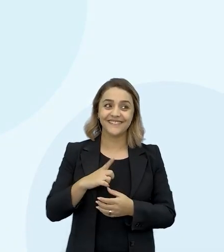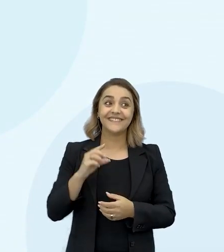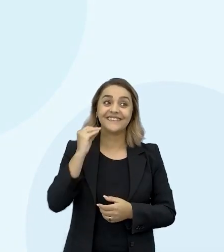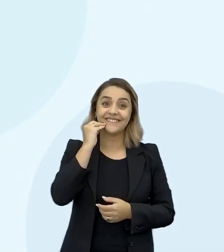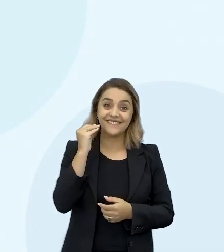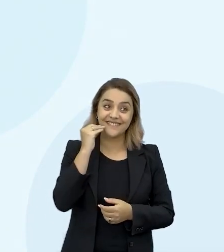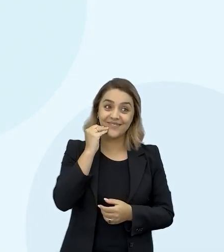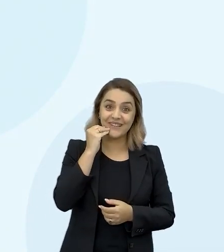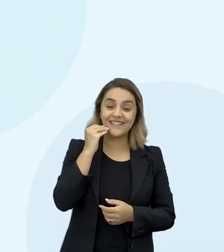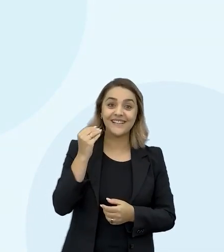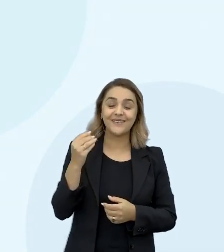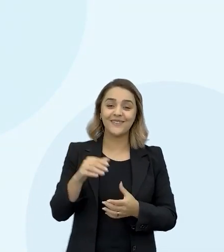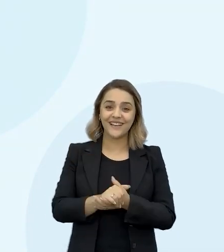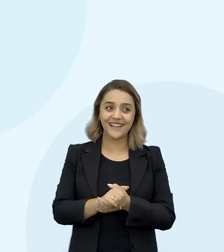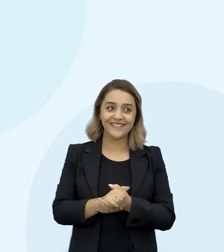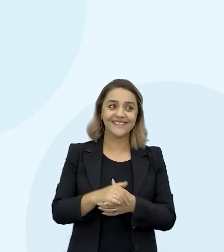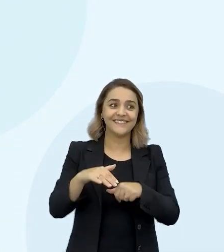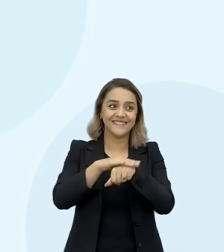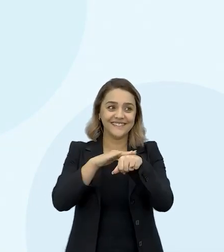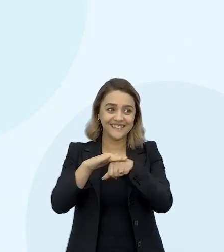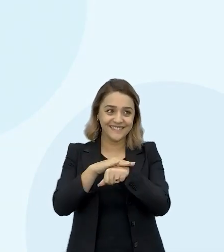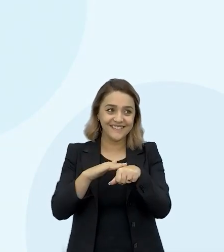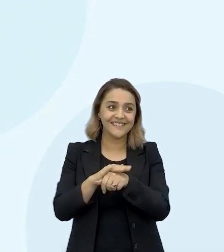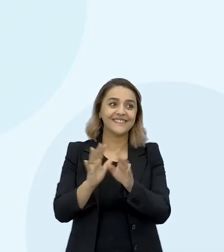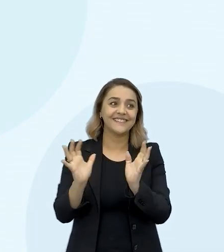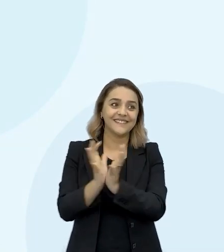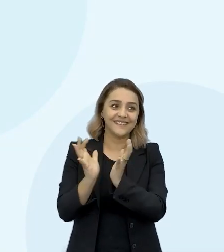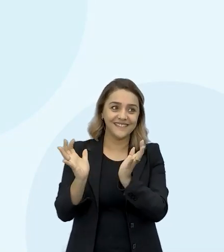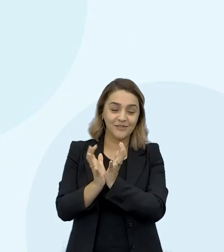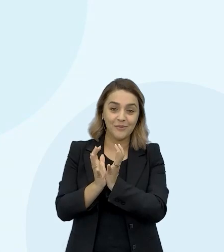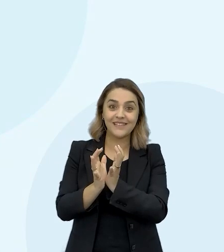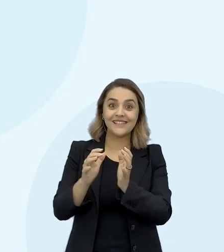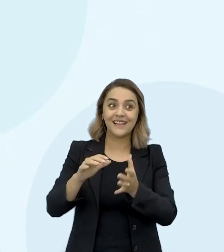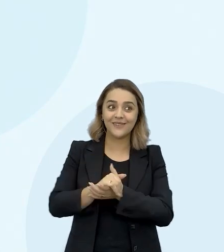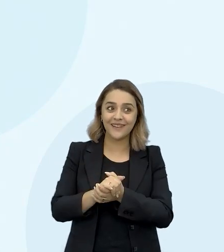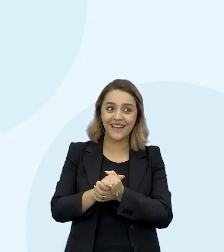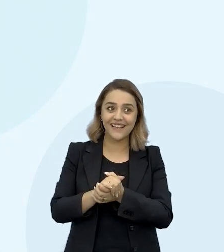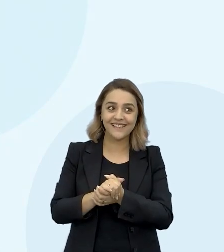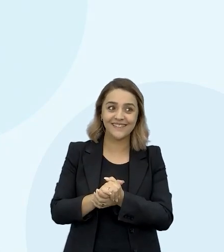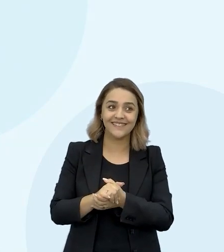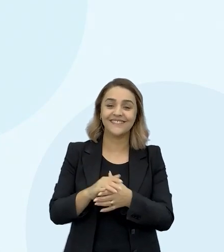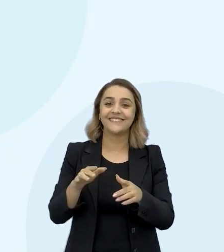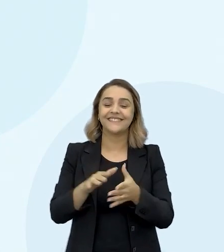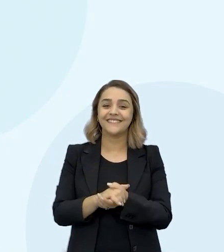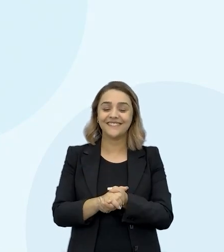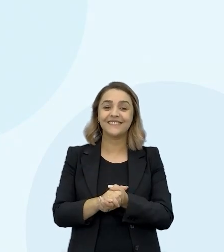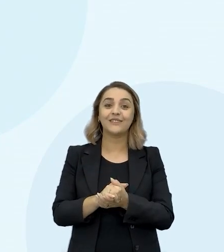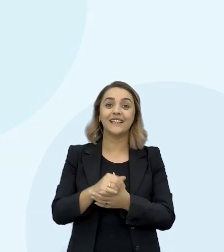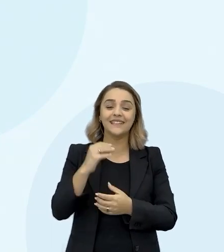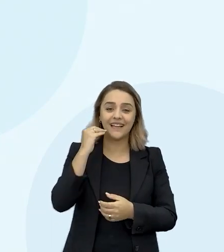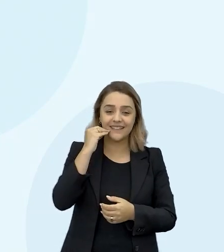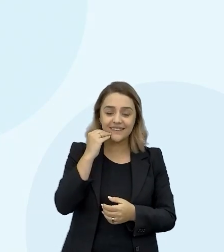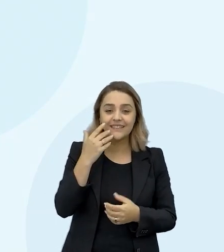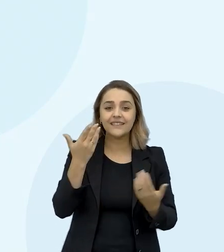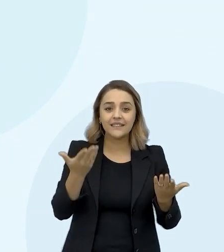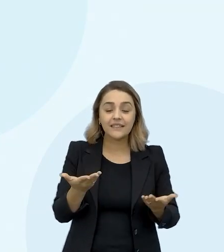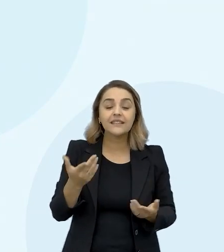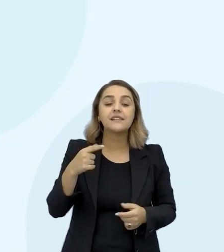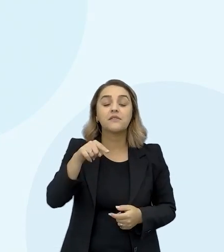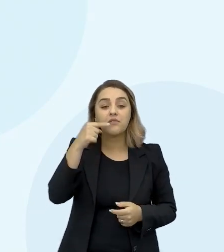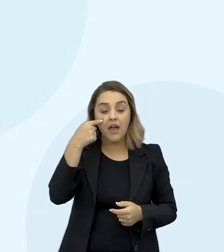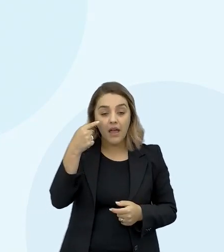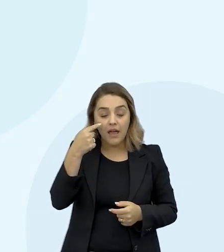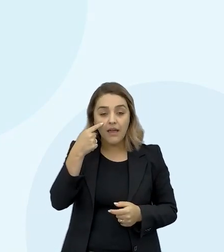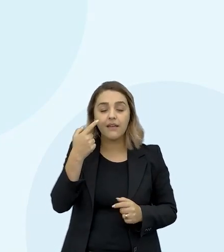conversar com seus colegas, com aquele grupo que trabalha um determinado aprofundamento junto com você, tá? Cada um vai observar o